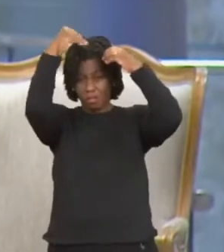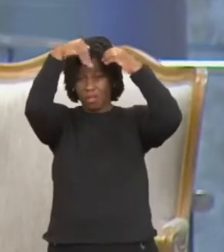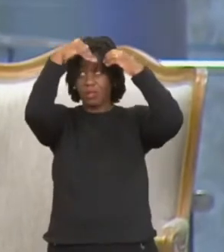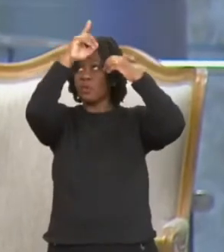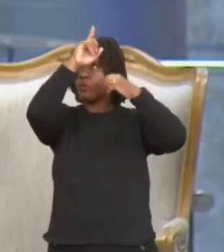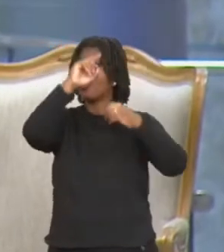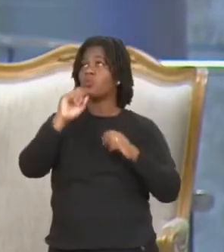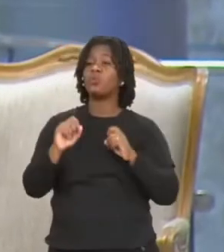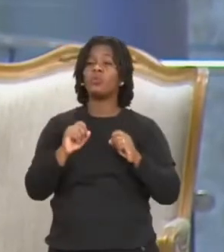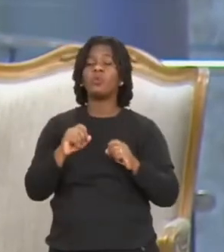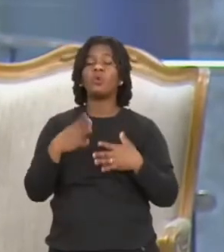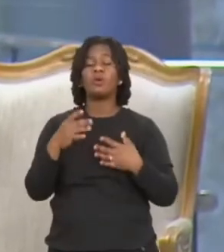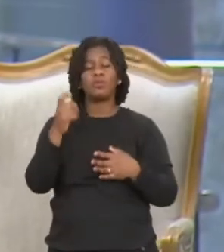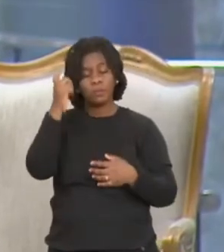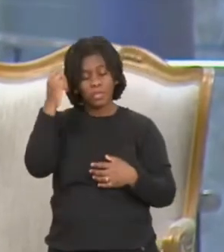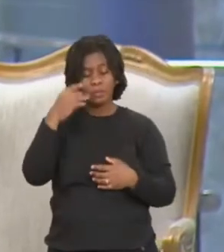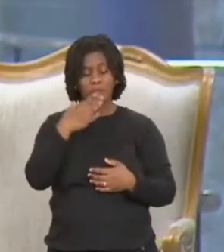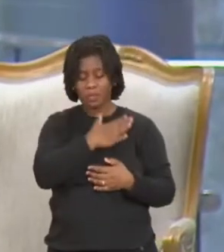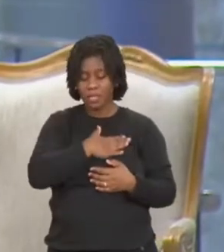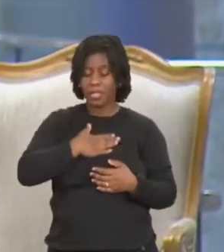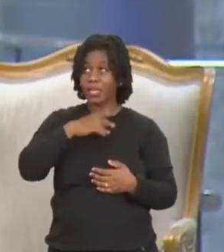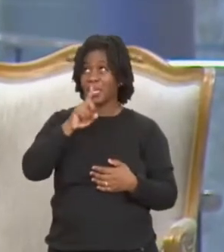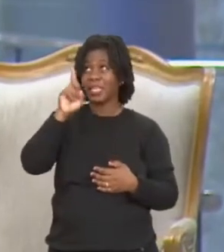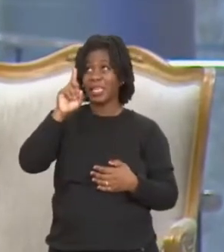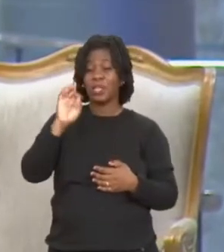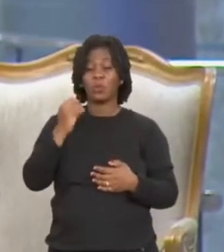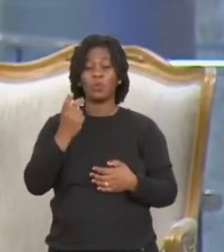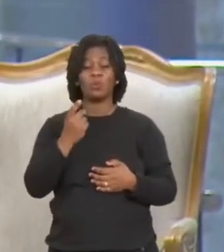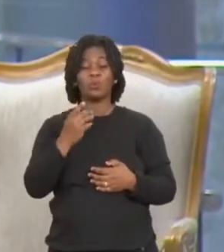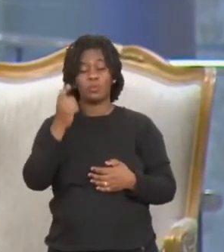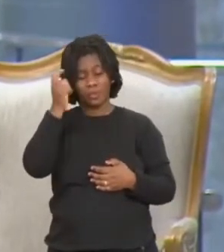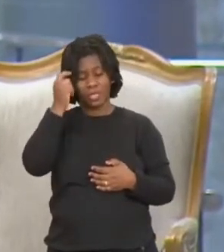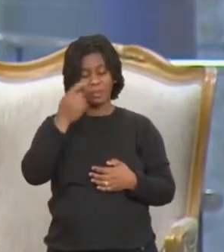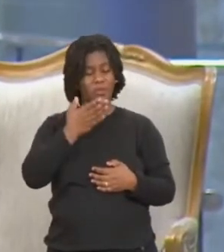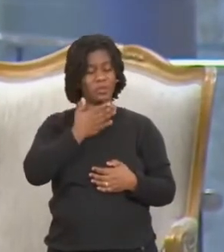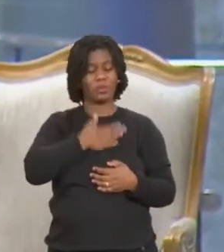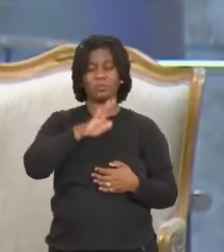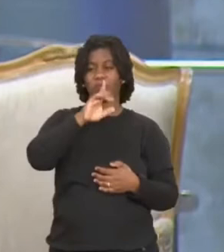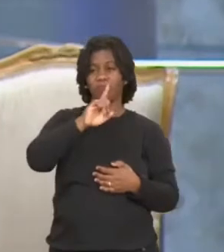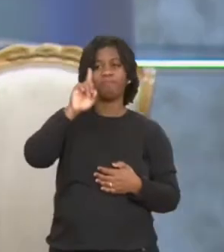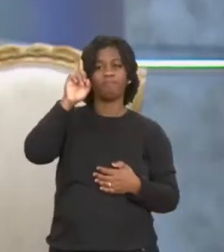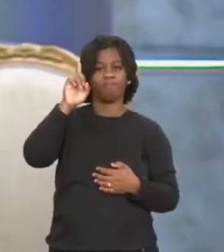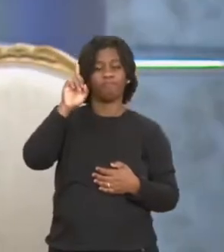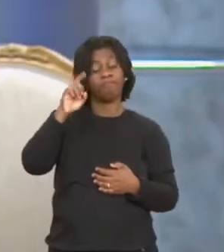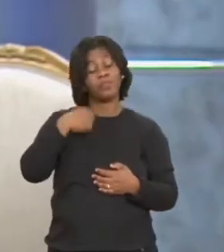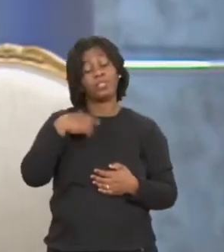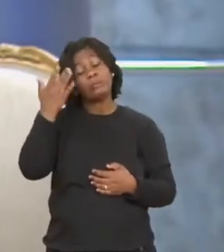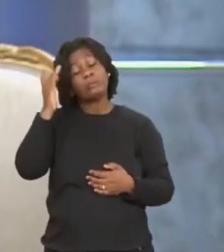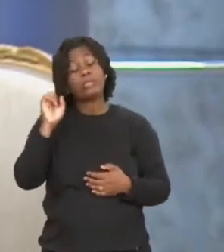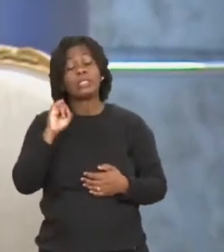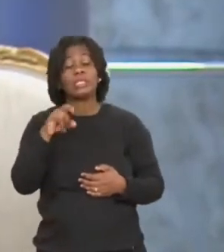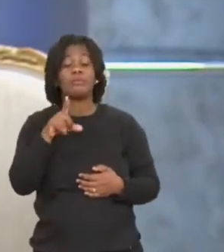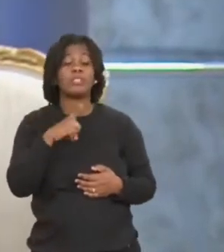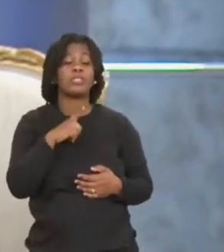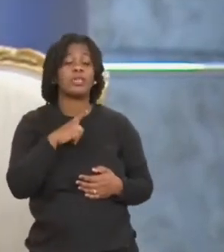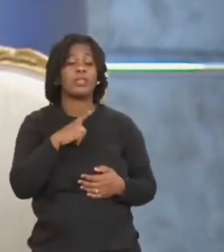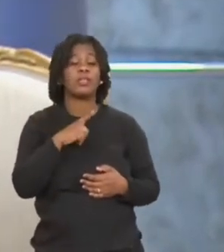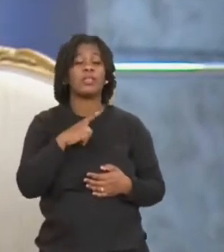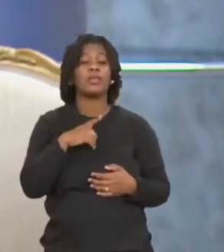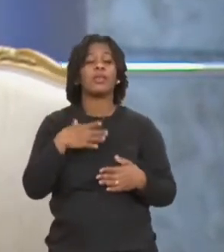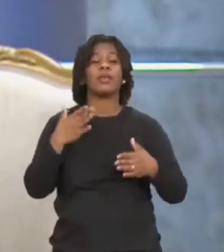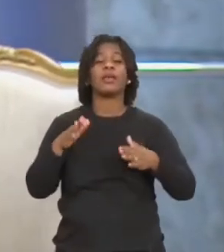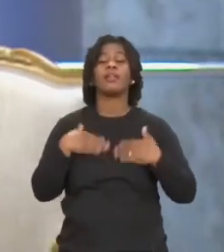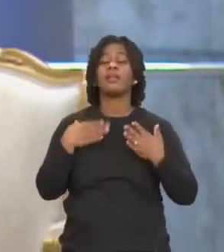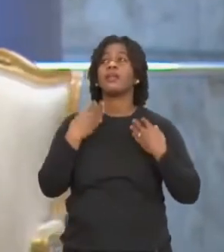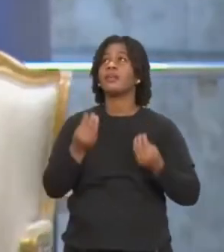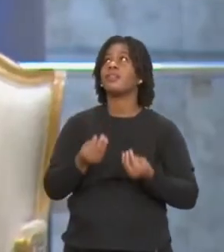Ele, os que desagradam a Ele. Eu não sei se você tem dado alegria para Deus ou